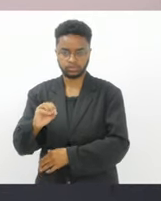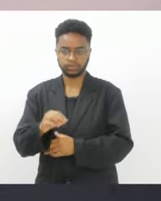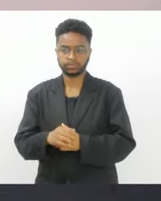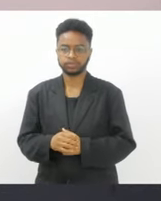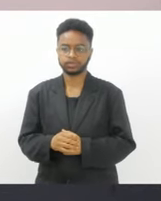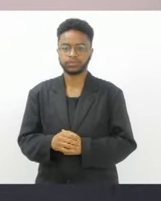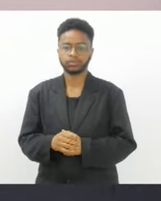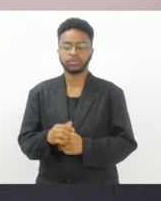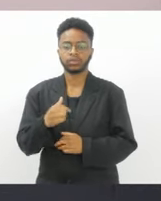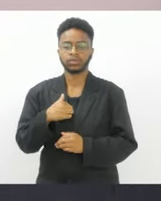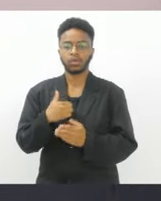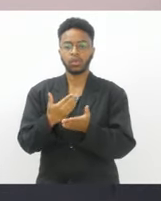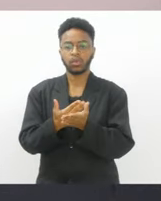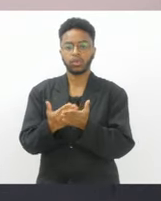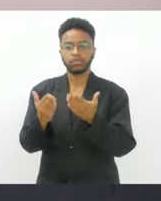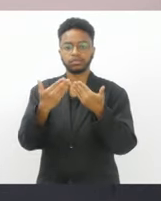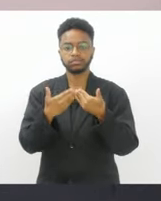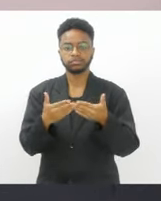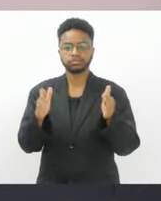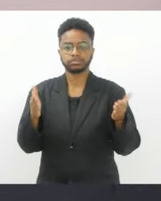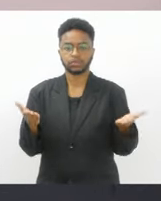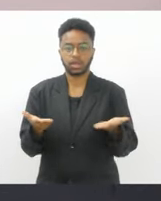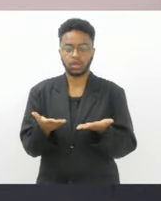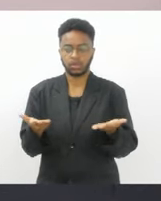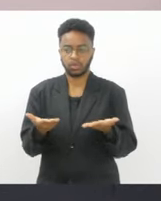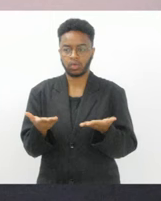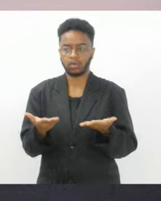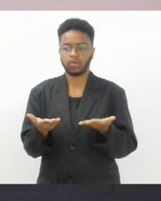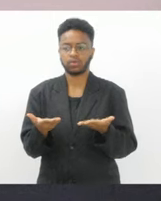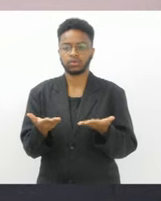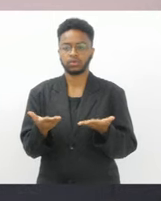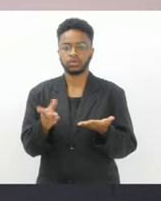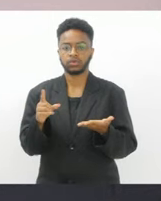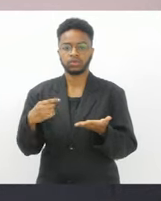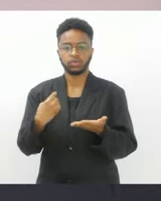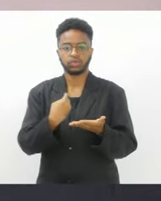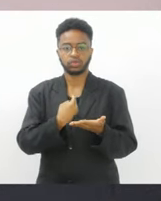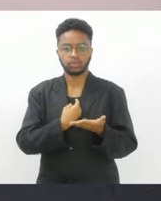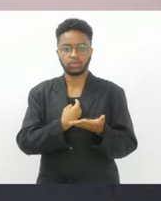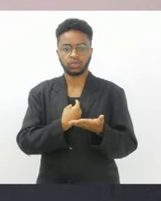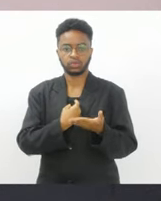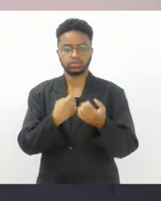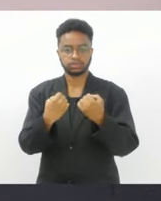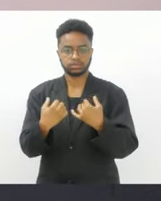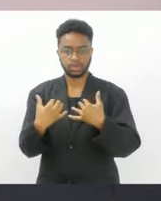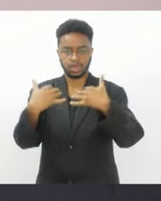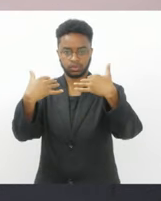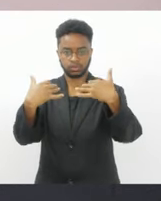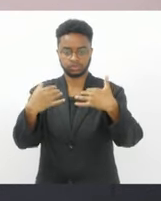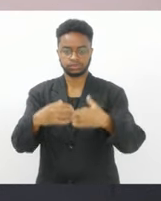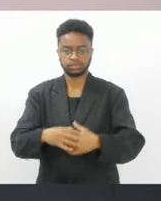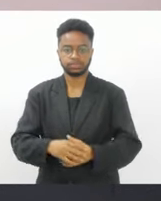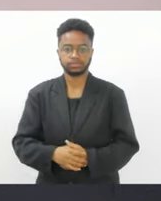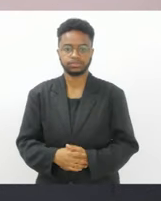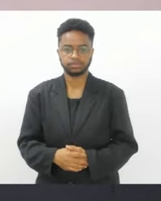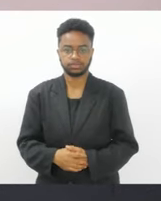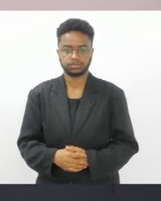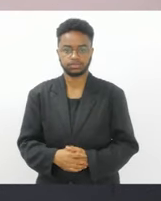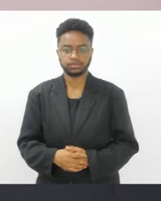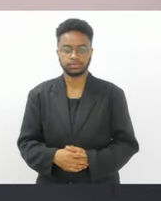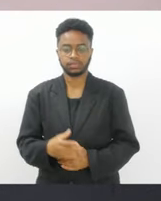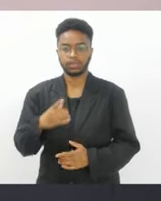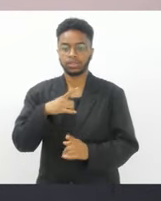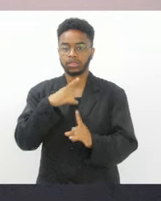vou dar por aberta a nossa audiência pública, que